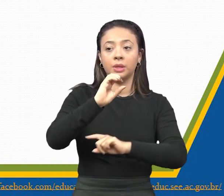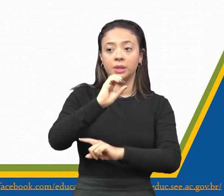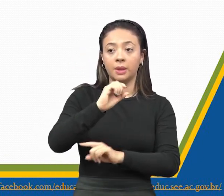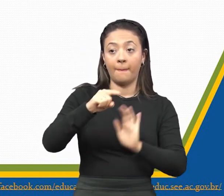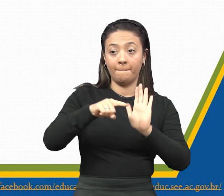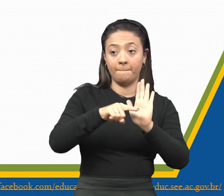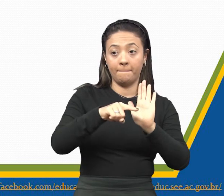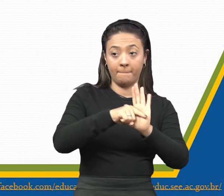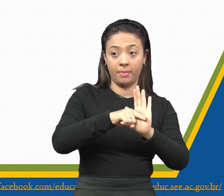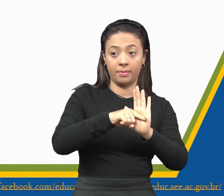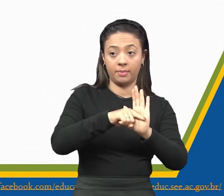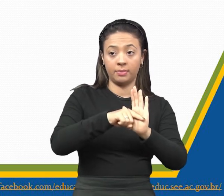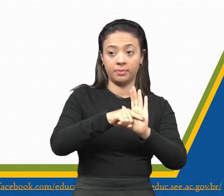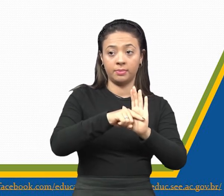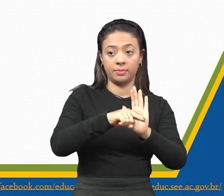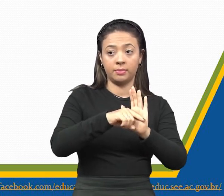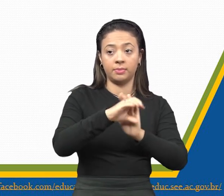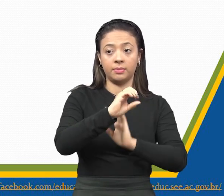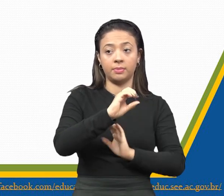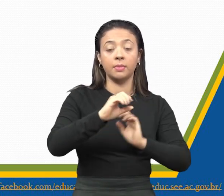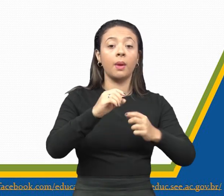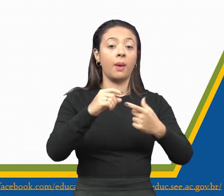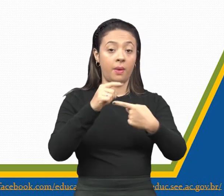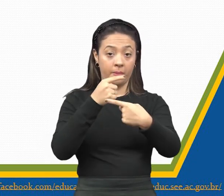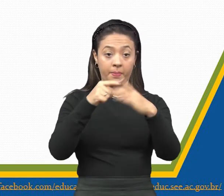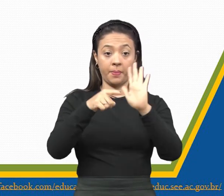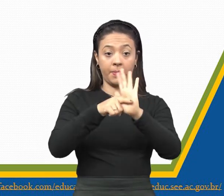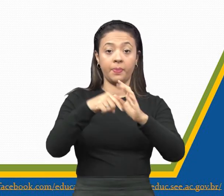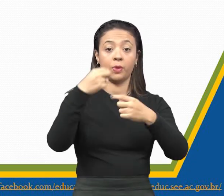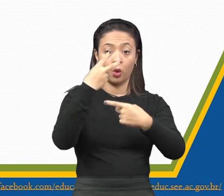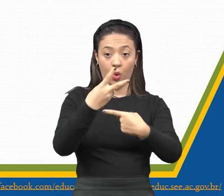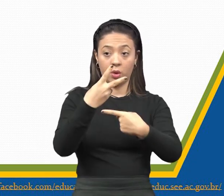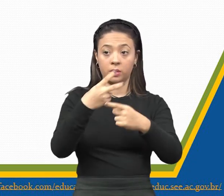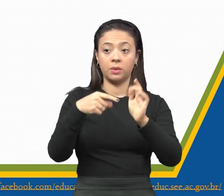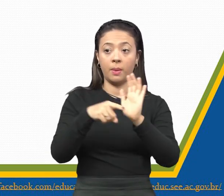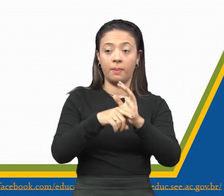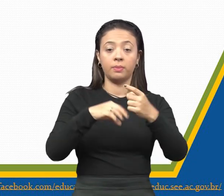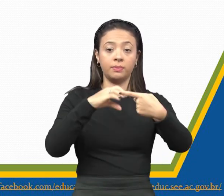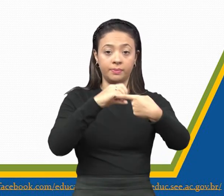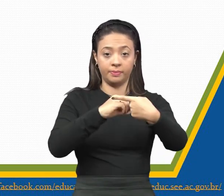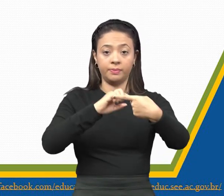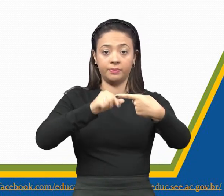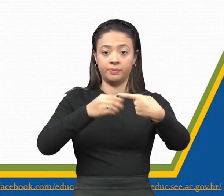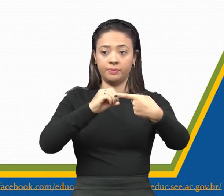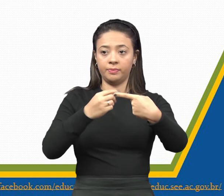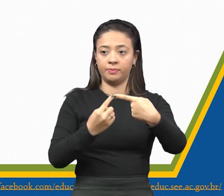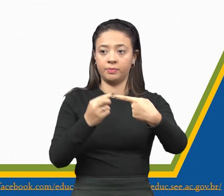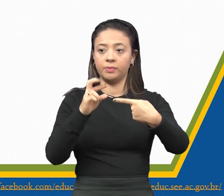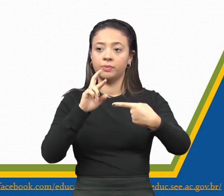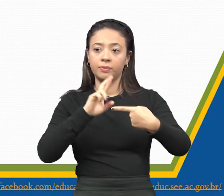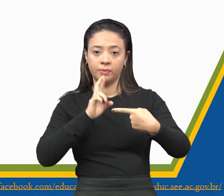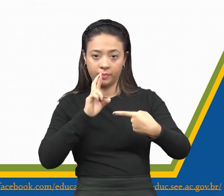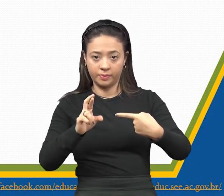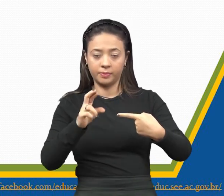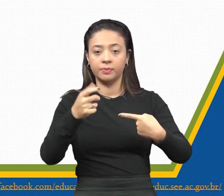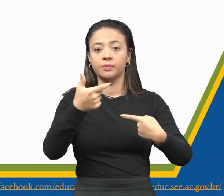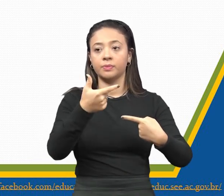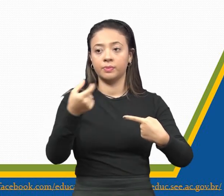lado, dividindo. Resolvendo essa continha aí, nós chegamos à conclusão de que esse resultado é igual